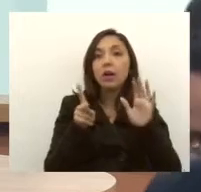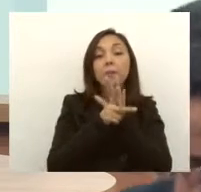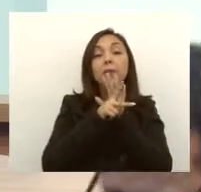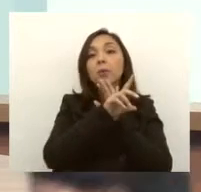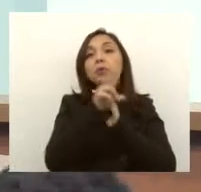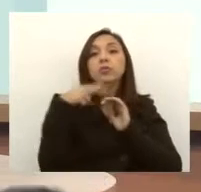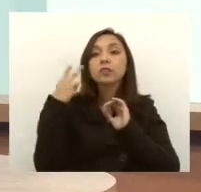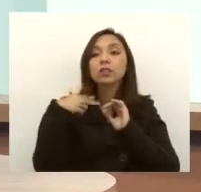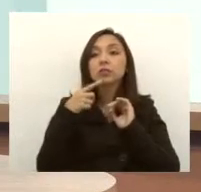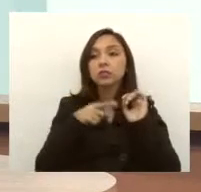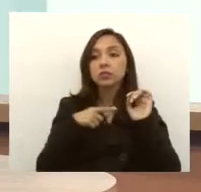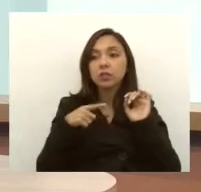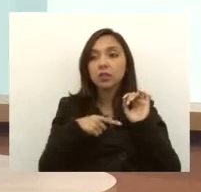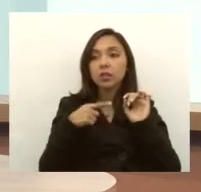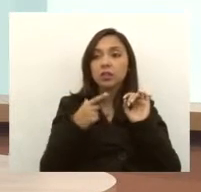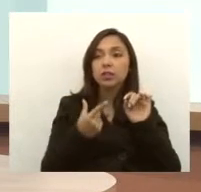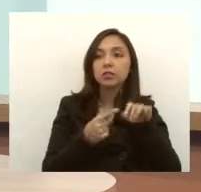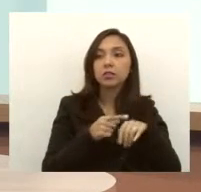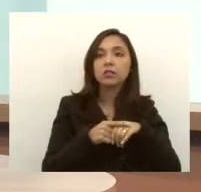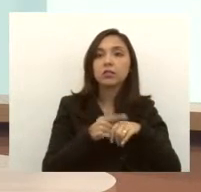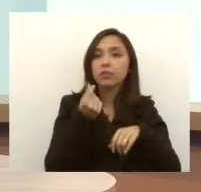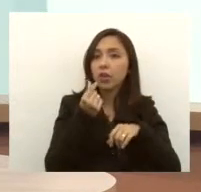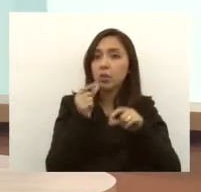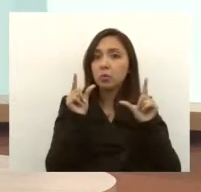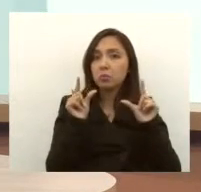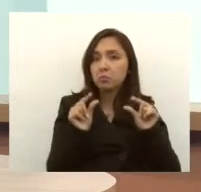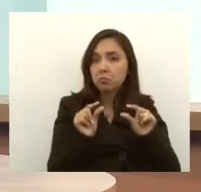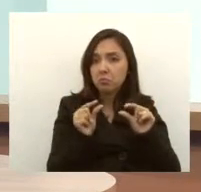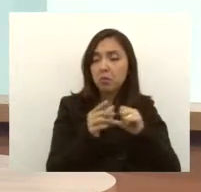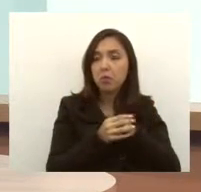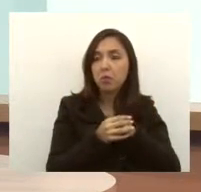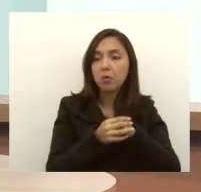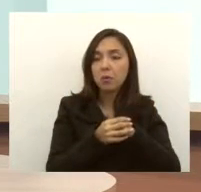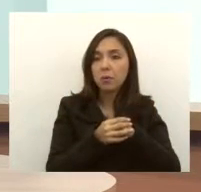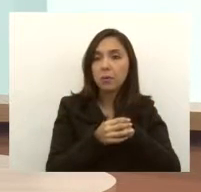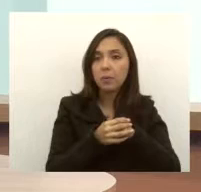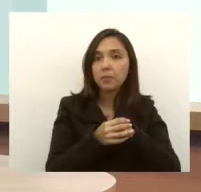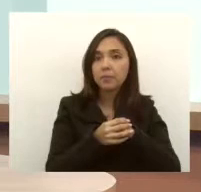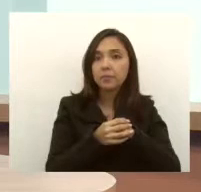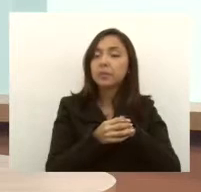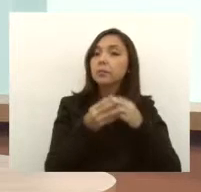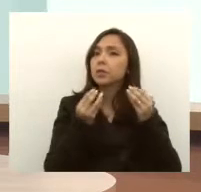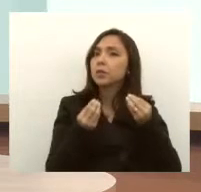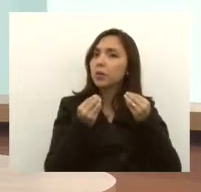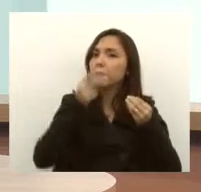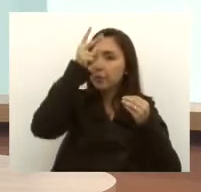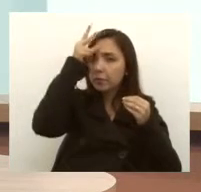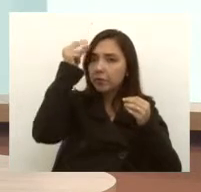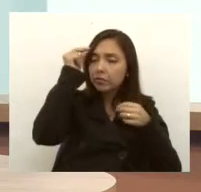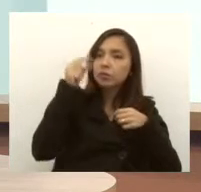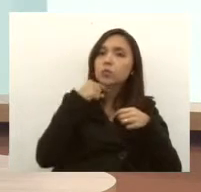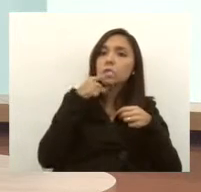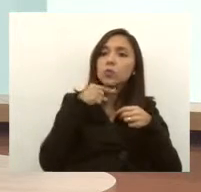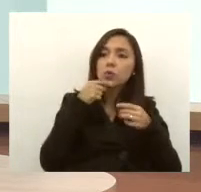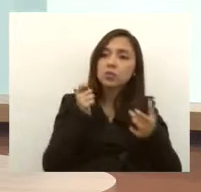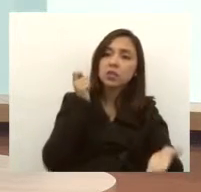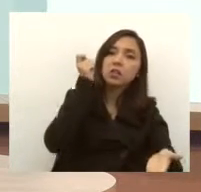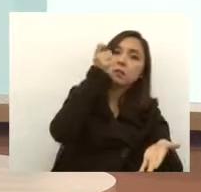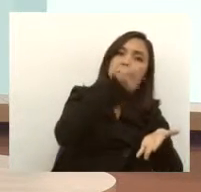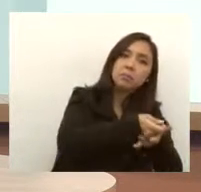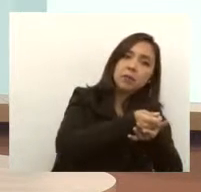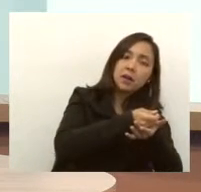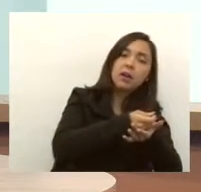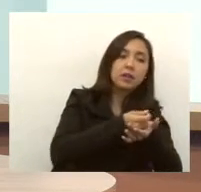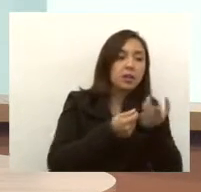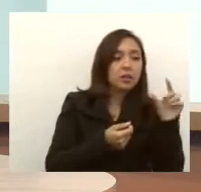ar? É um custo pequeno. Como é que a prefeitura não consegue pagar uma conta